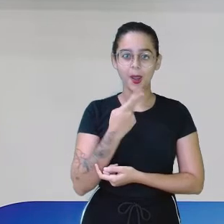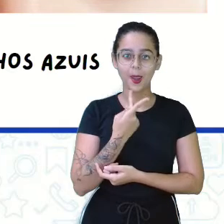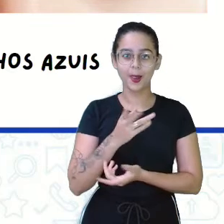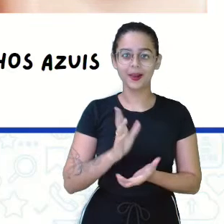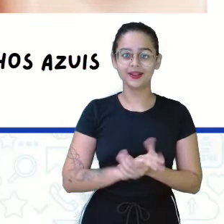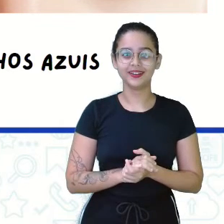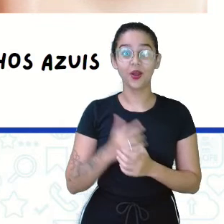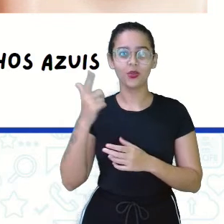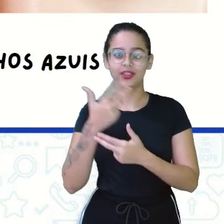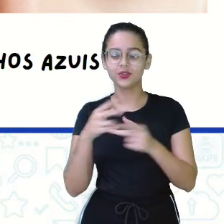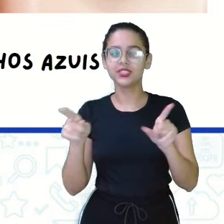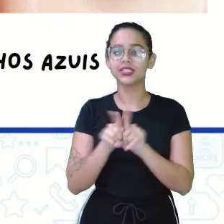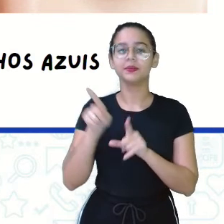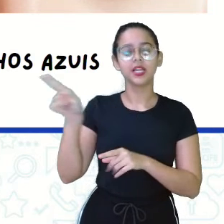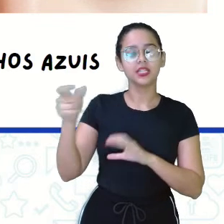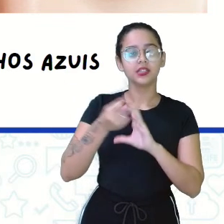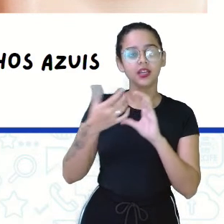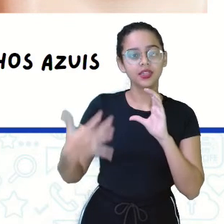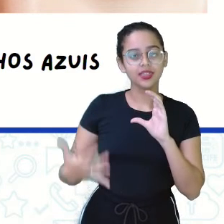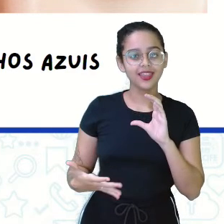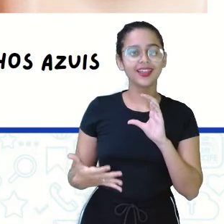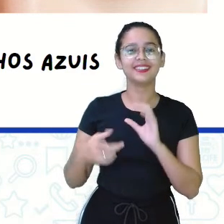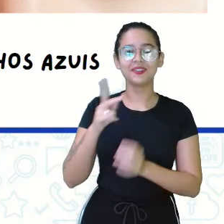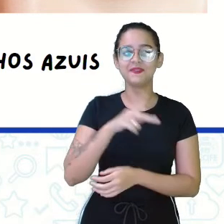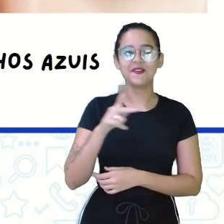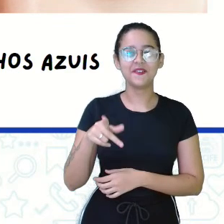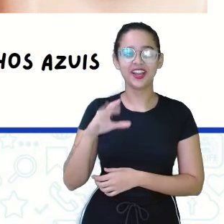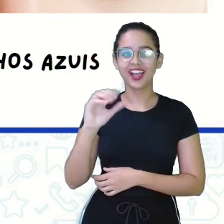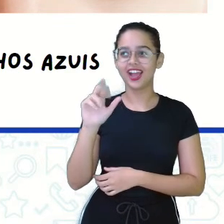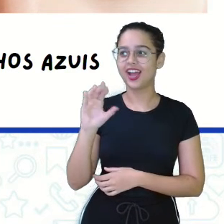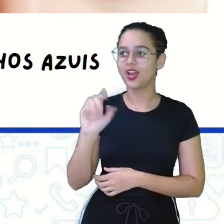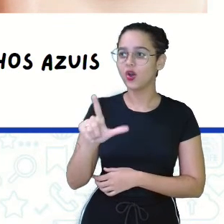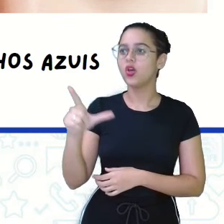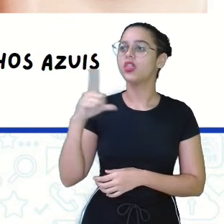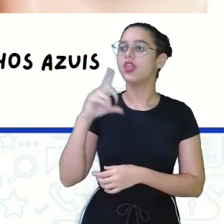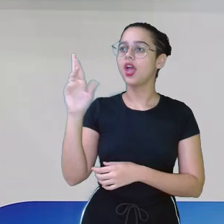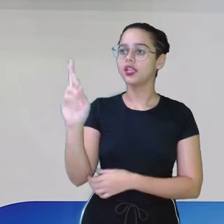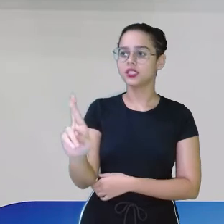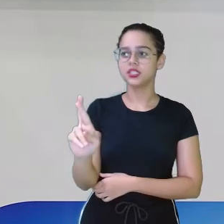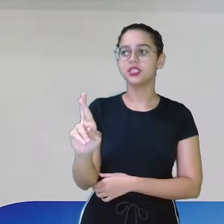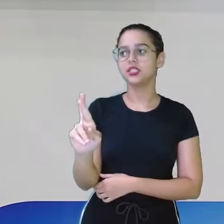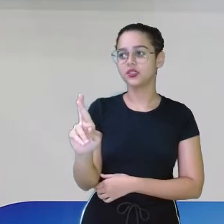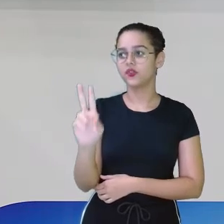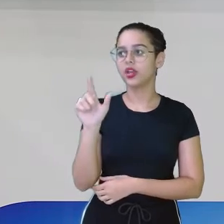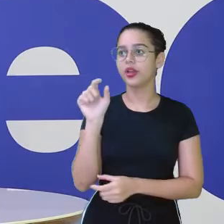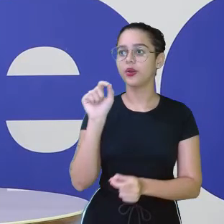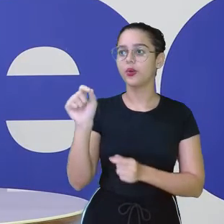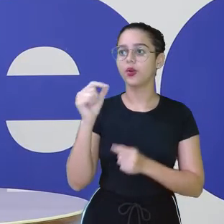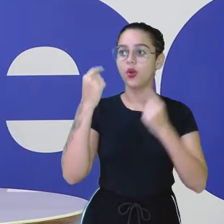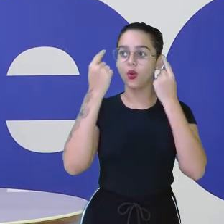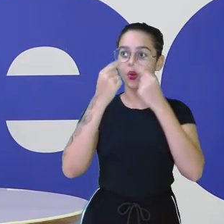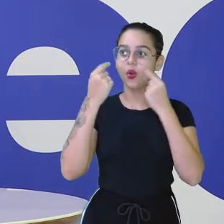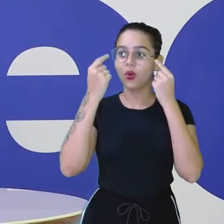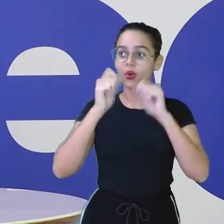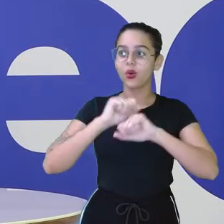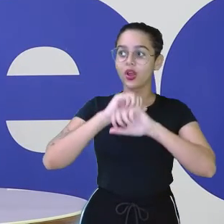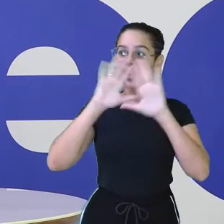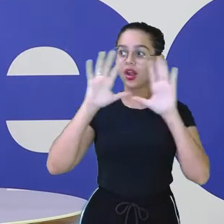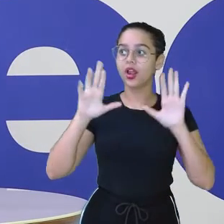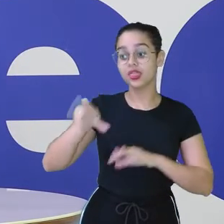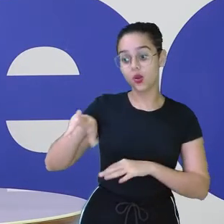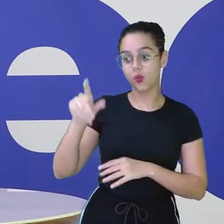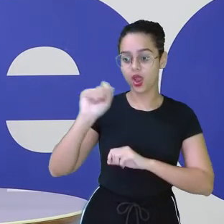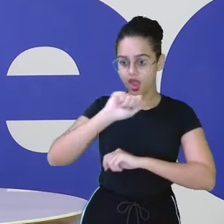outra coisa, viu, gente? Dessas características aí, a professora Carol tem a recessiva, né? Que os olhos são claros. Não são